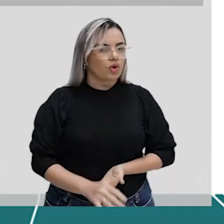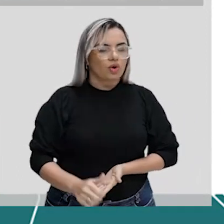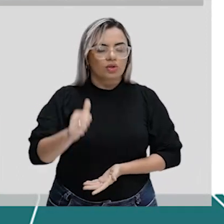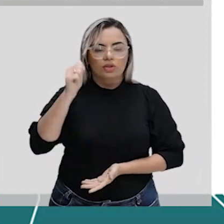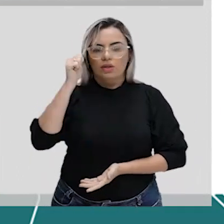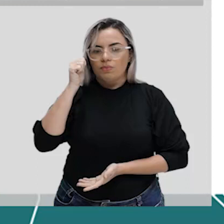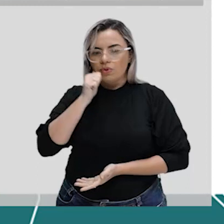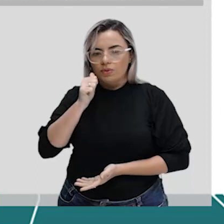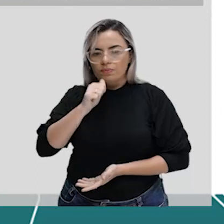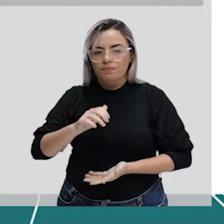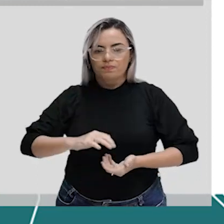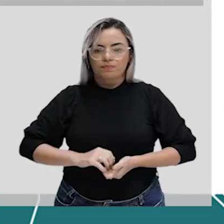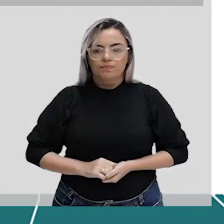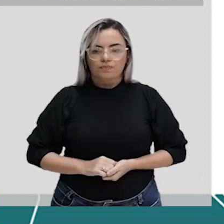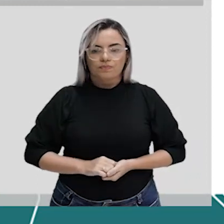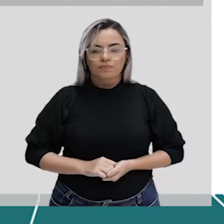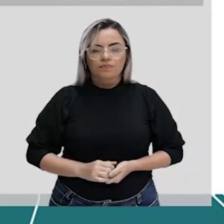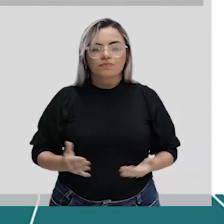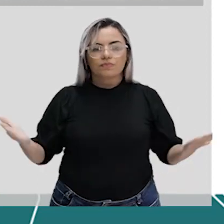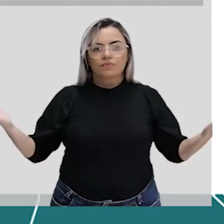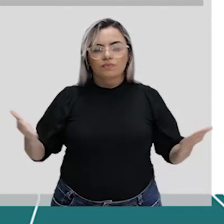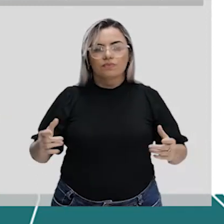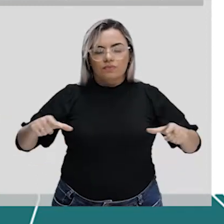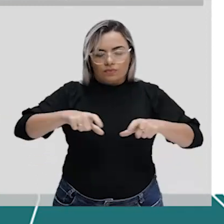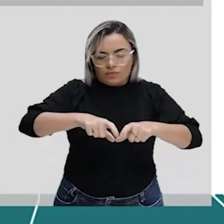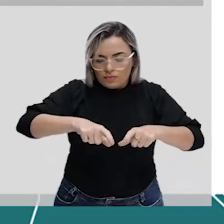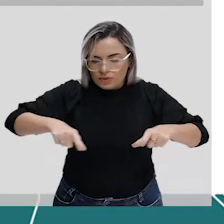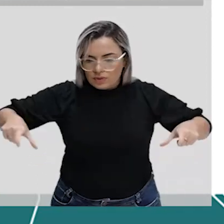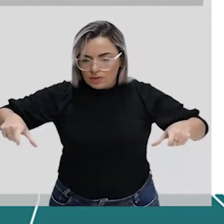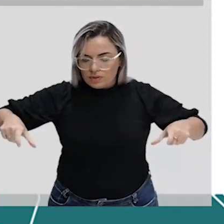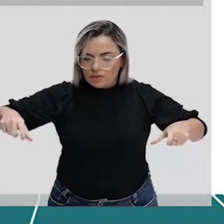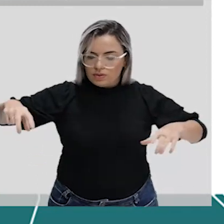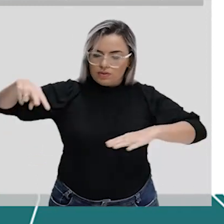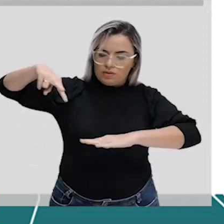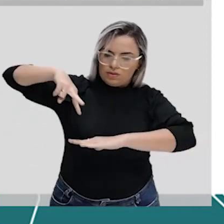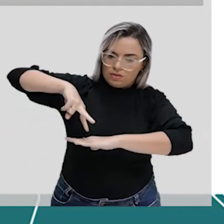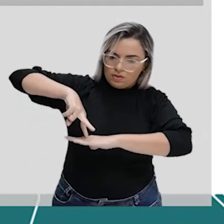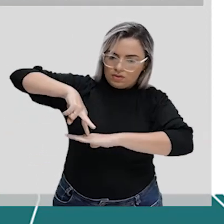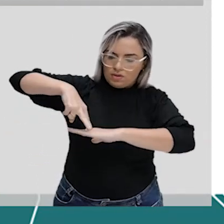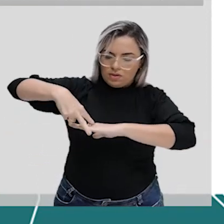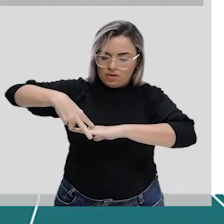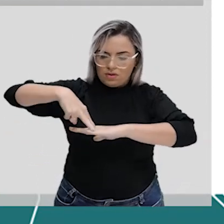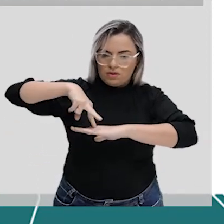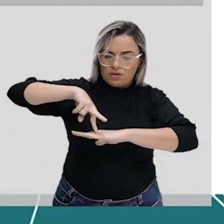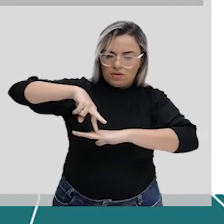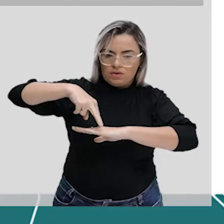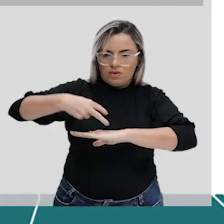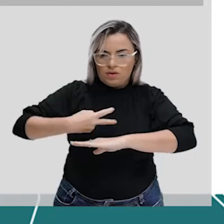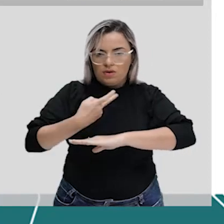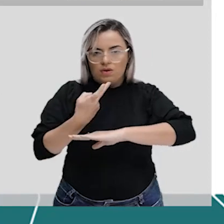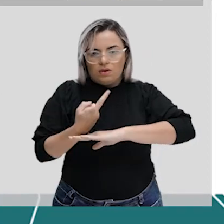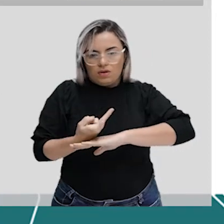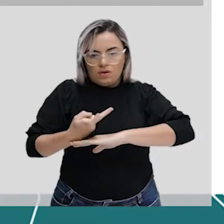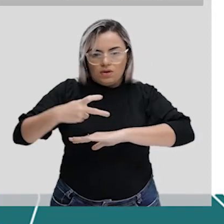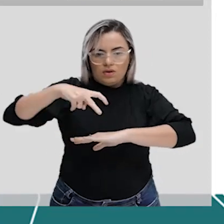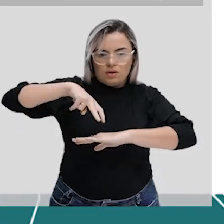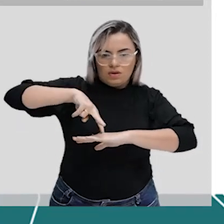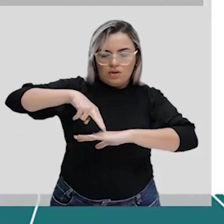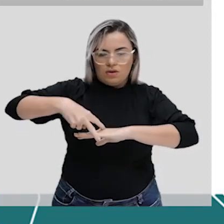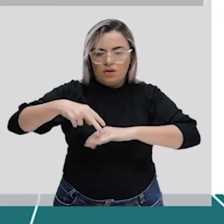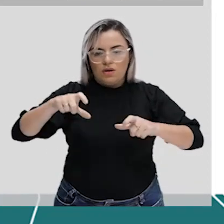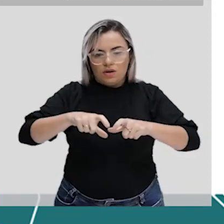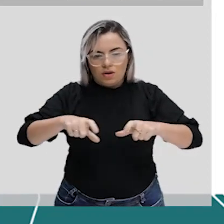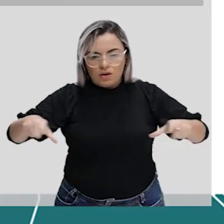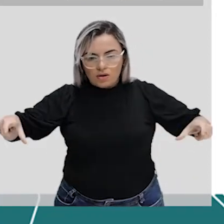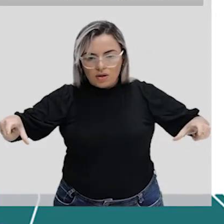feminino. Trave de equilíbrio. Sobre uma trave de metal, revestida por uma espuma e